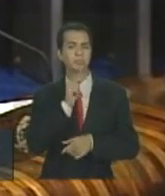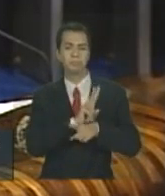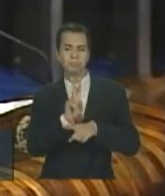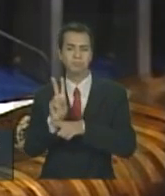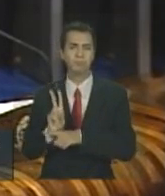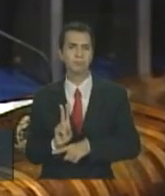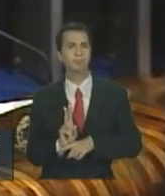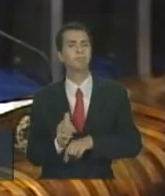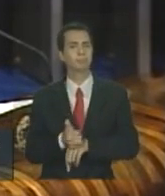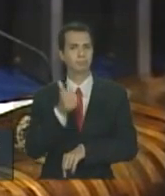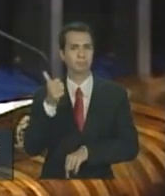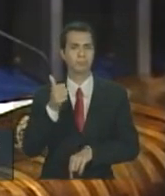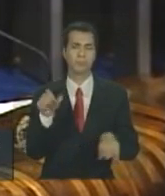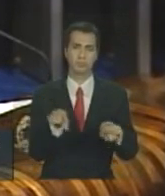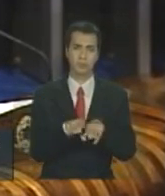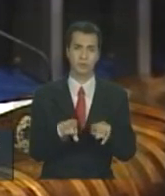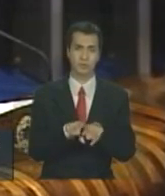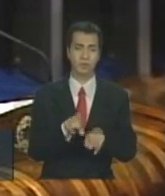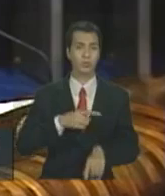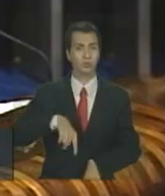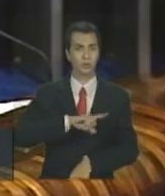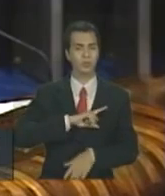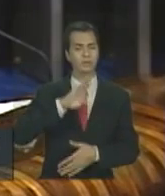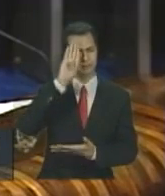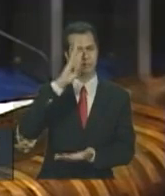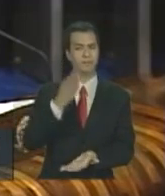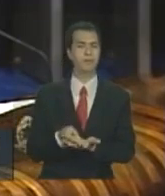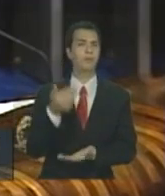Também, em reconhecimento a este protagonismo,